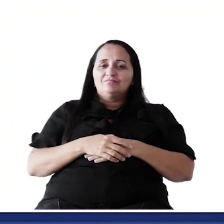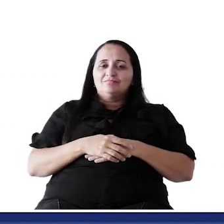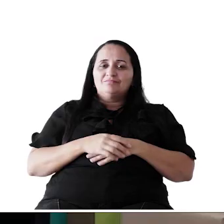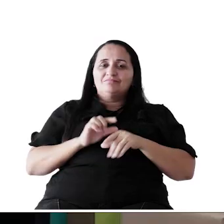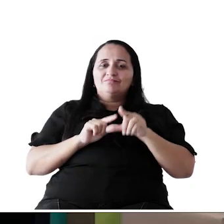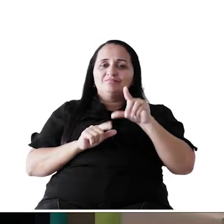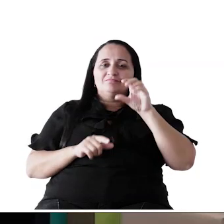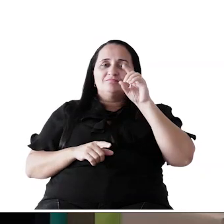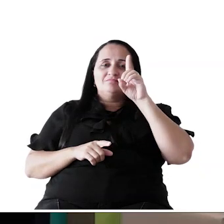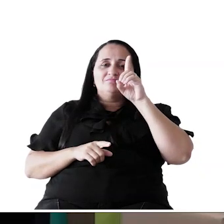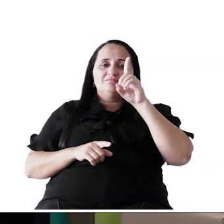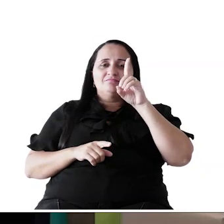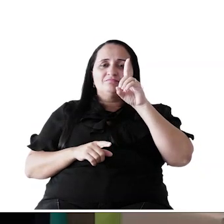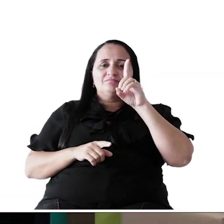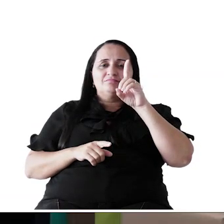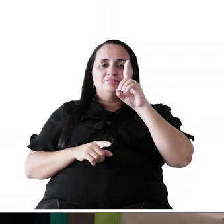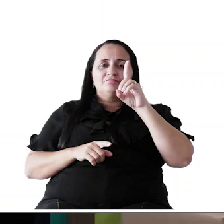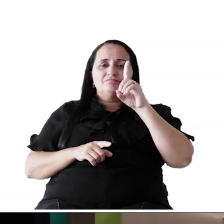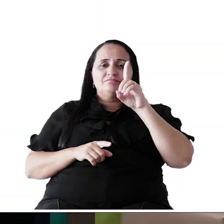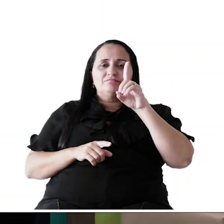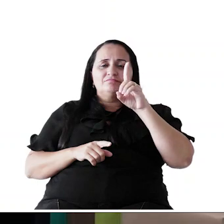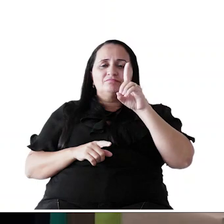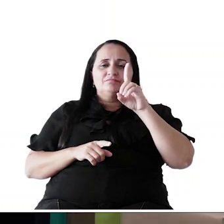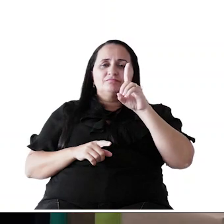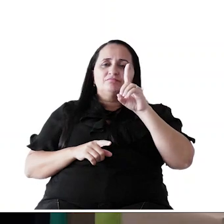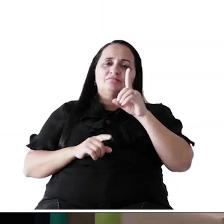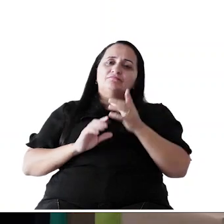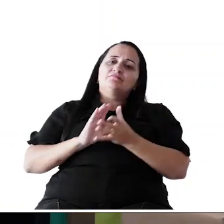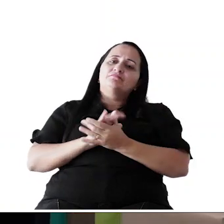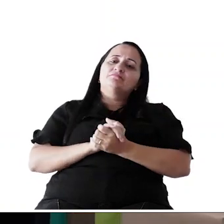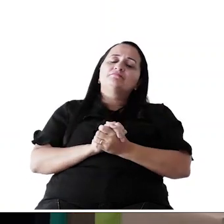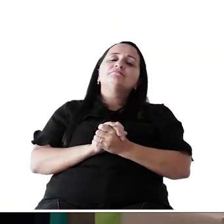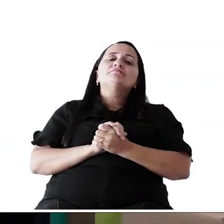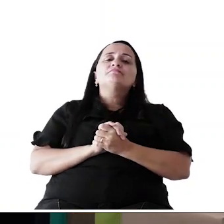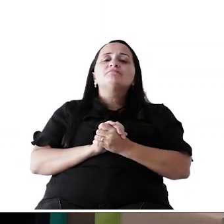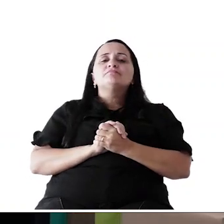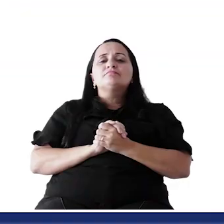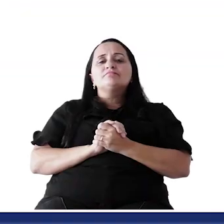letra D. Agora eu vou trazer para vocês uma outra situação multiplicativa.